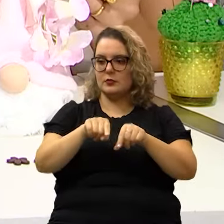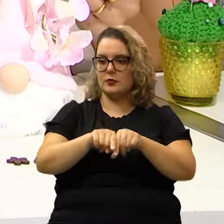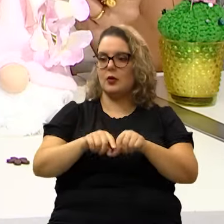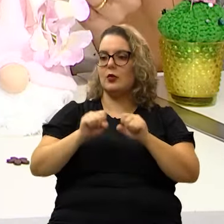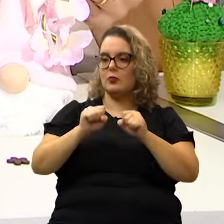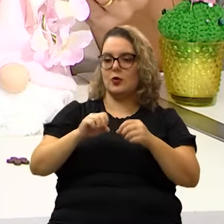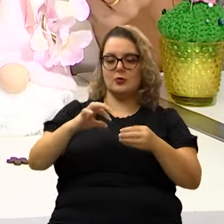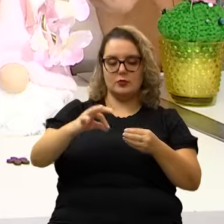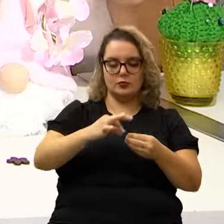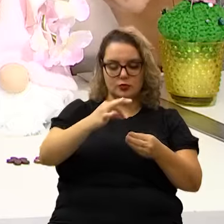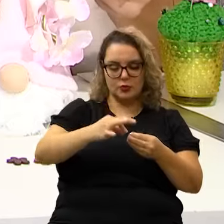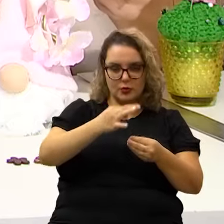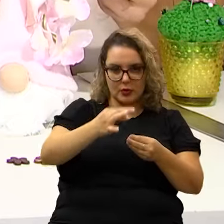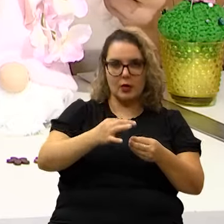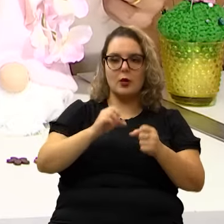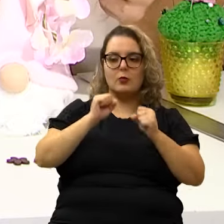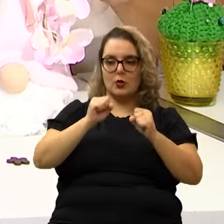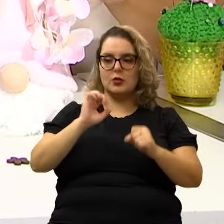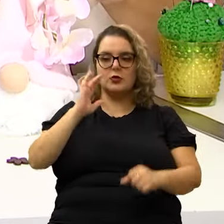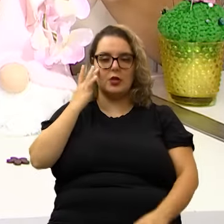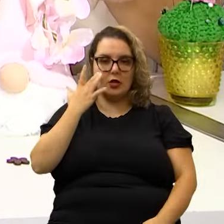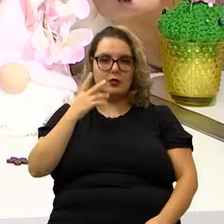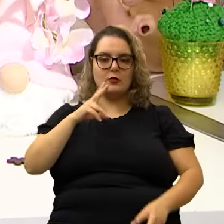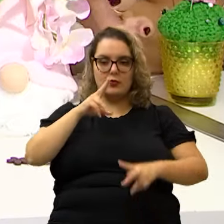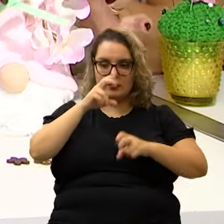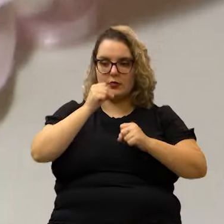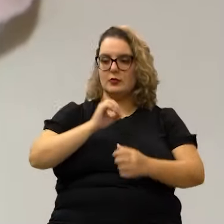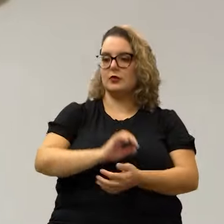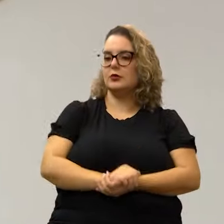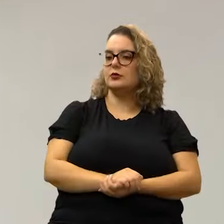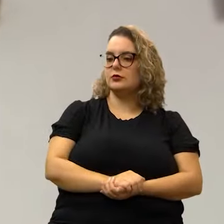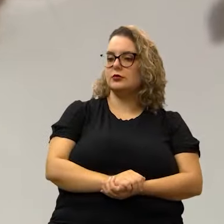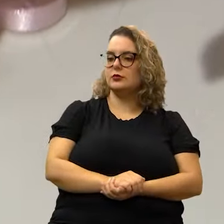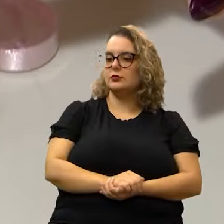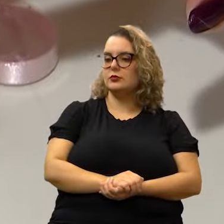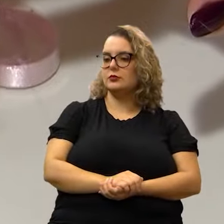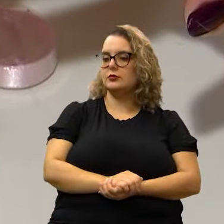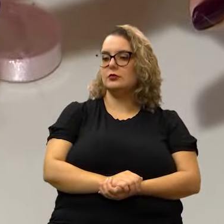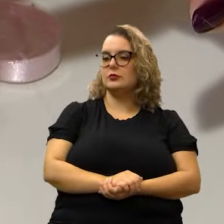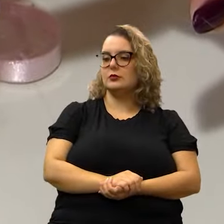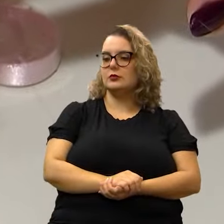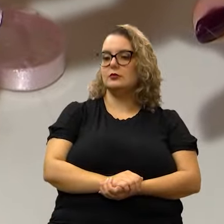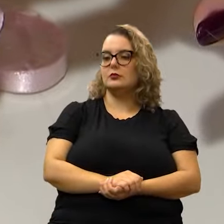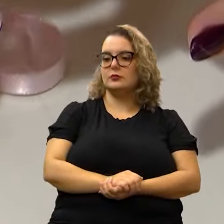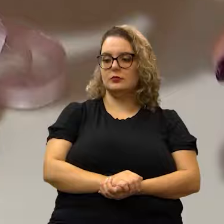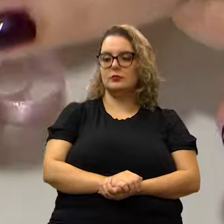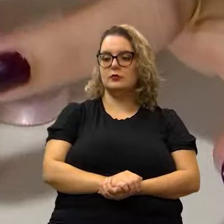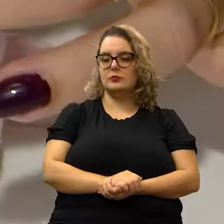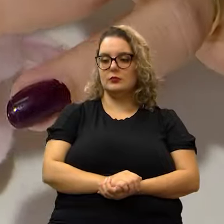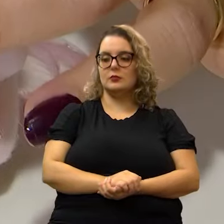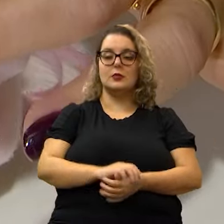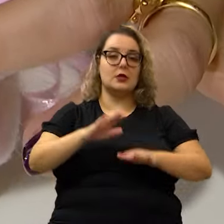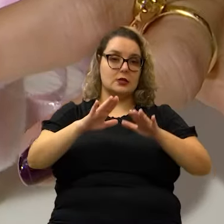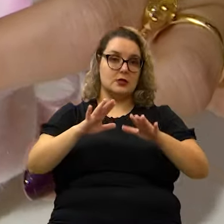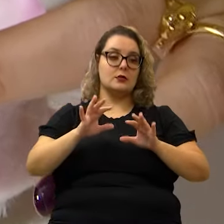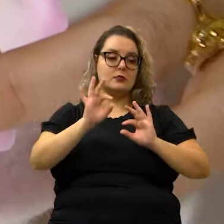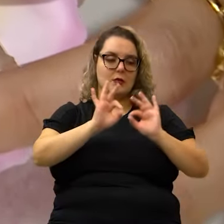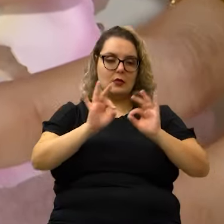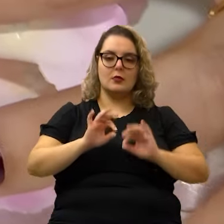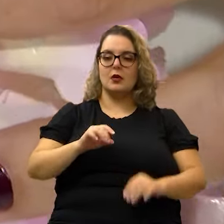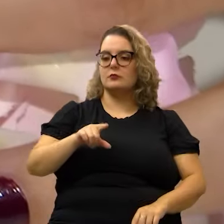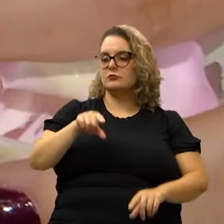dar uns pontinhos também para achar que vai ficar mais, né, firme. Mais preso. Mais preso, para dar às vezes um acabamento. Então isso fica